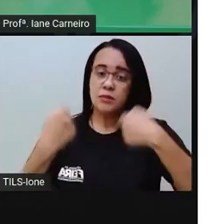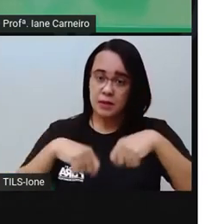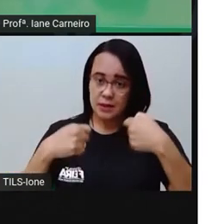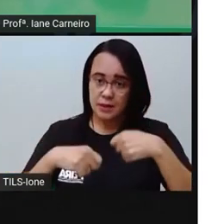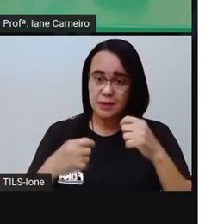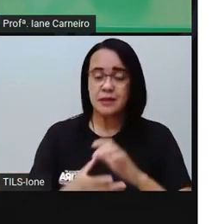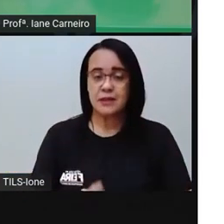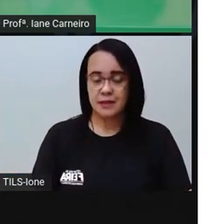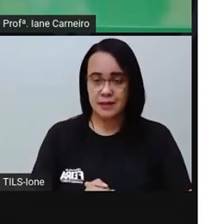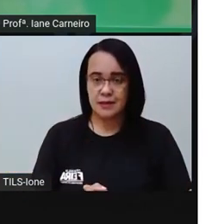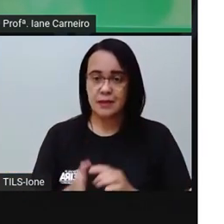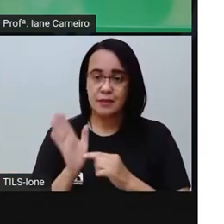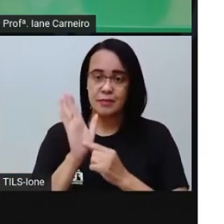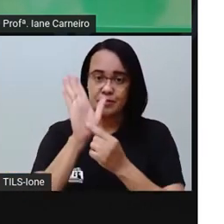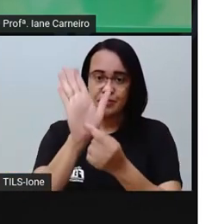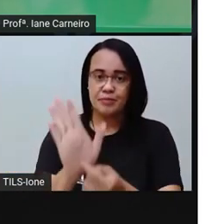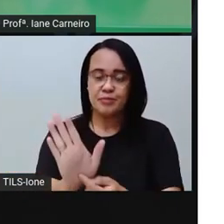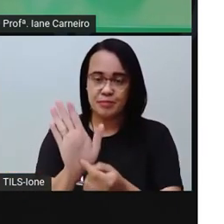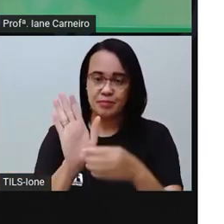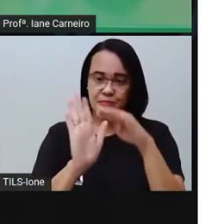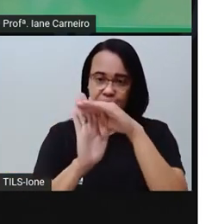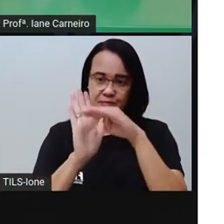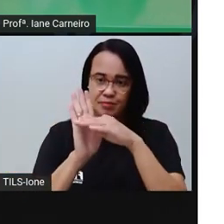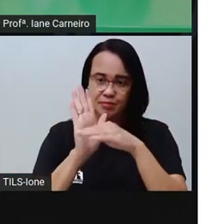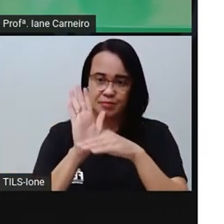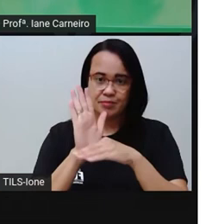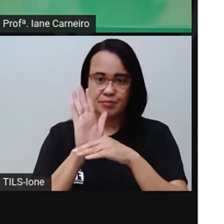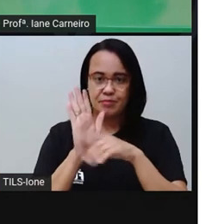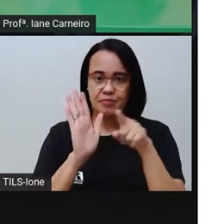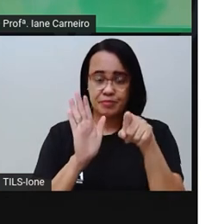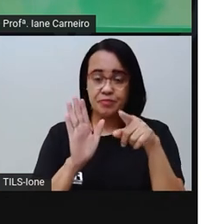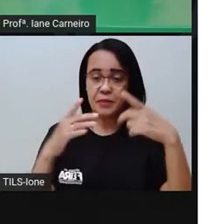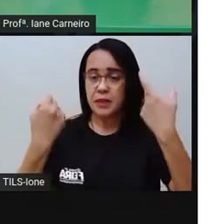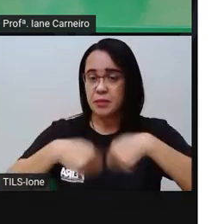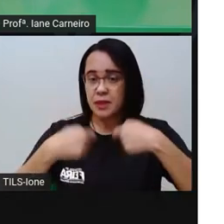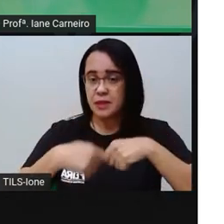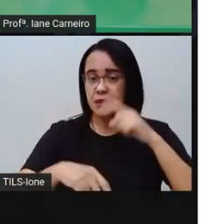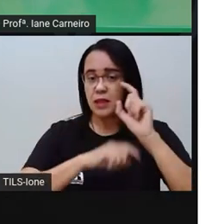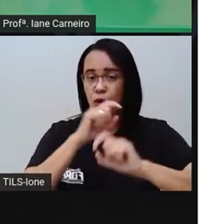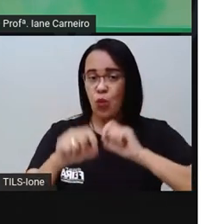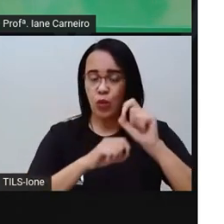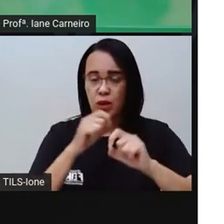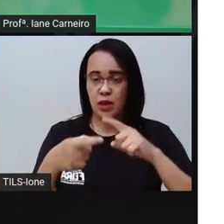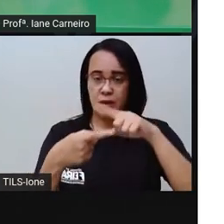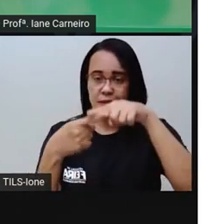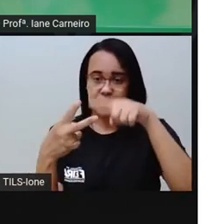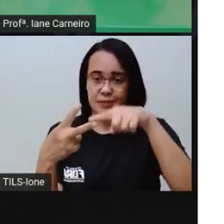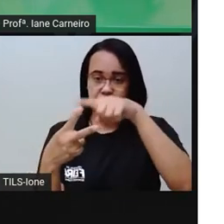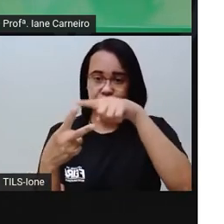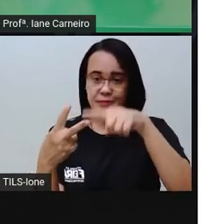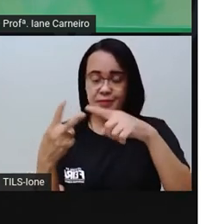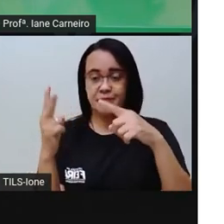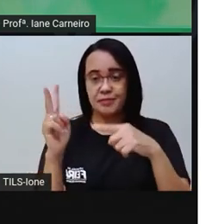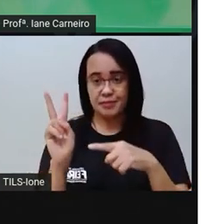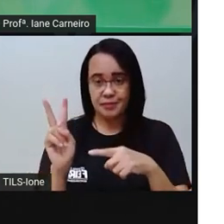que a Pró vai falar aqui para você agora, a lista deles. Então, você vai precisar de dois ingredientes, ó,